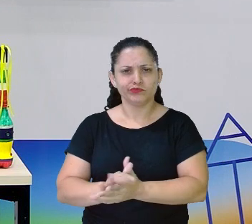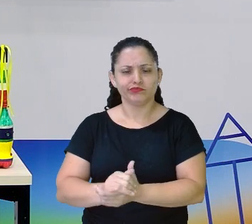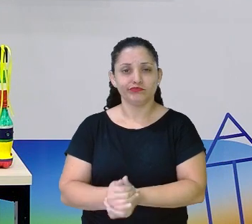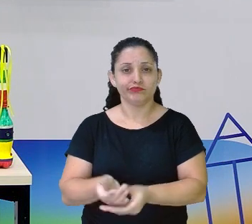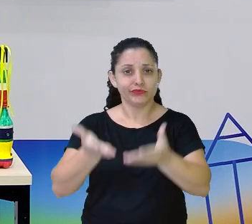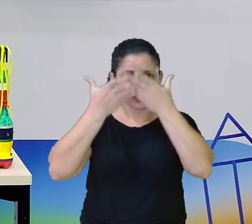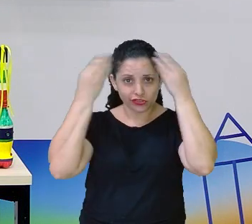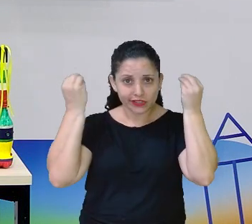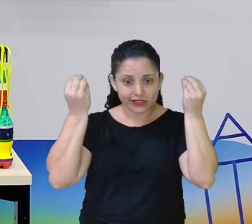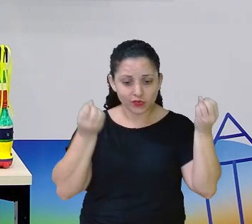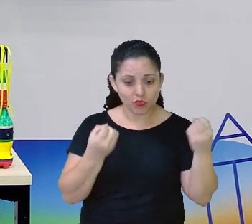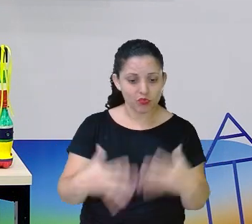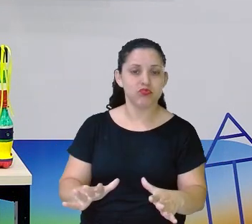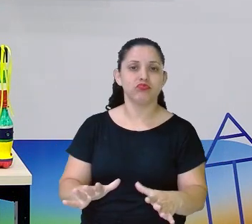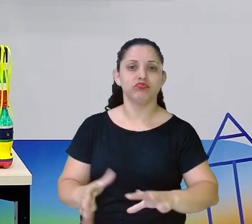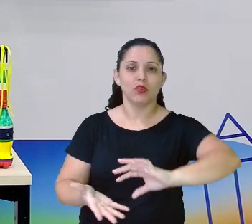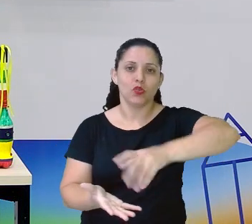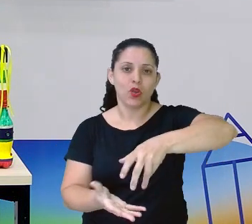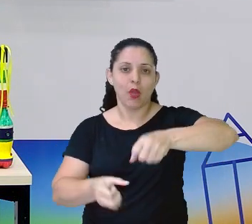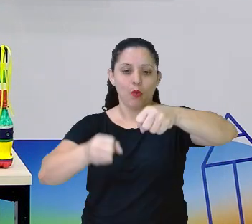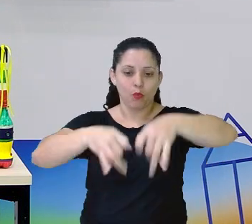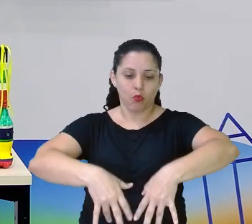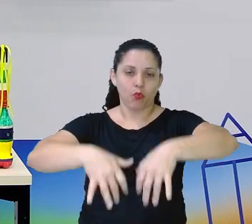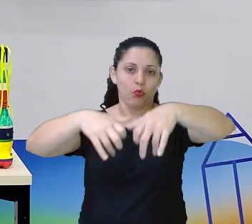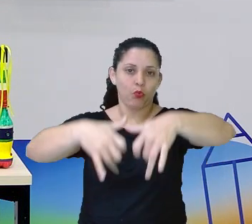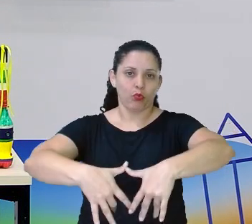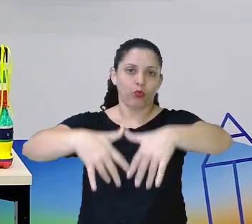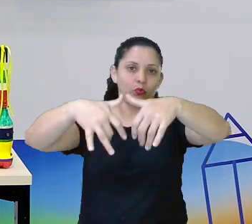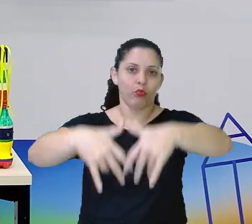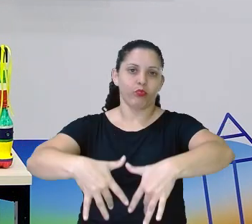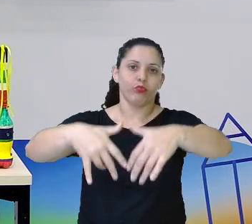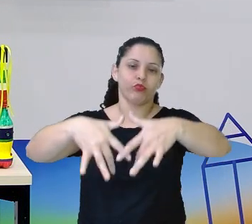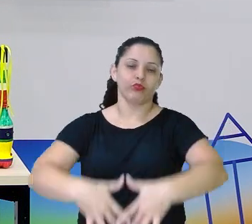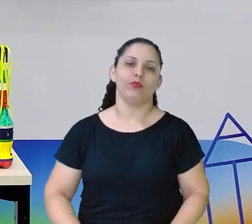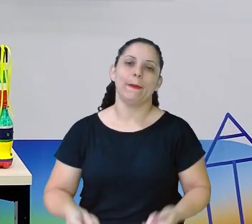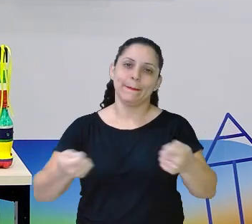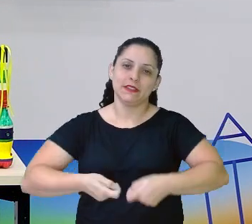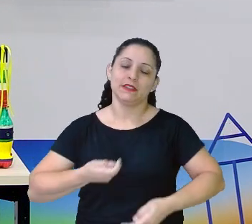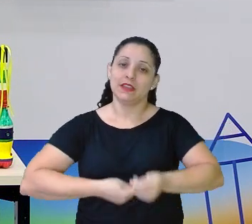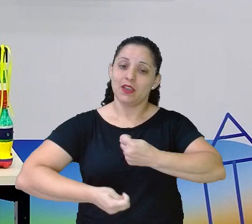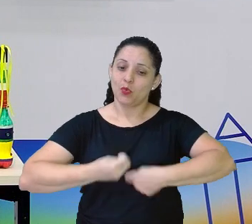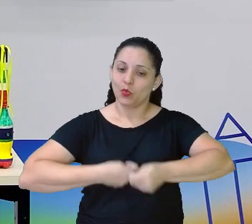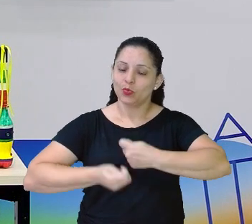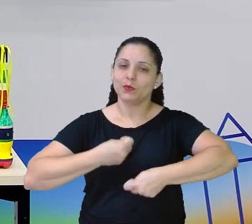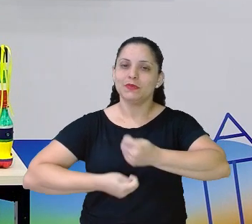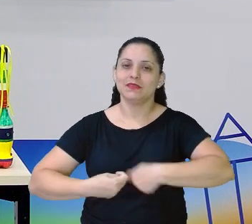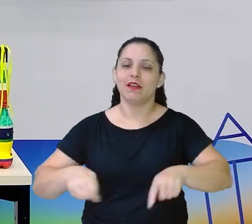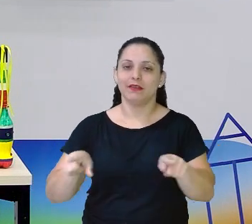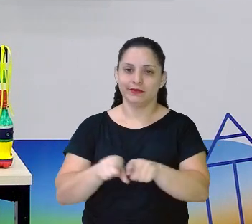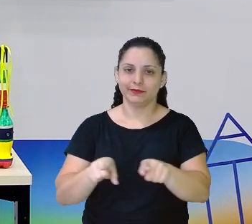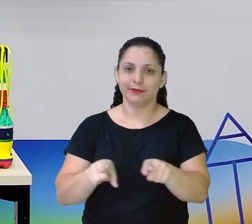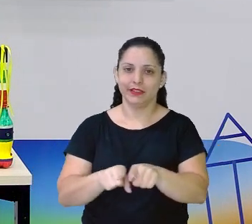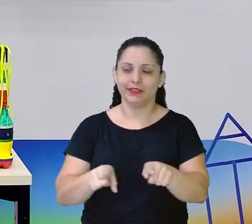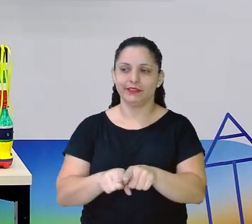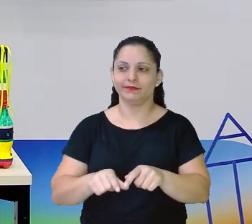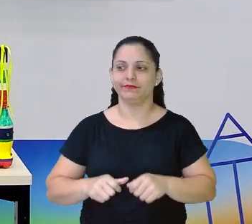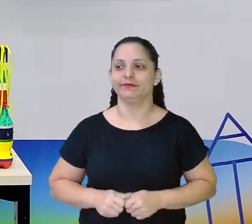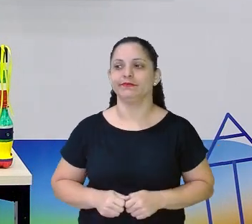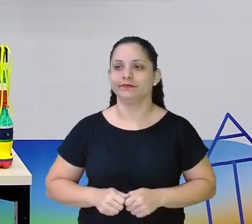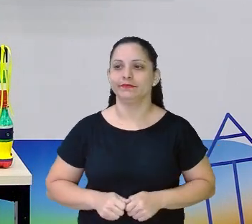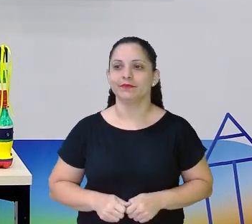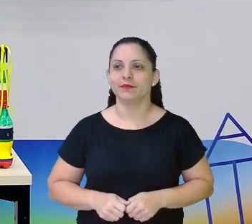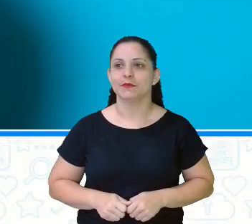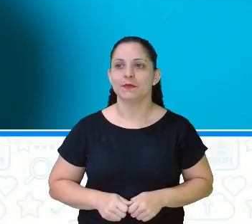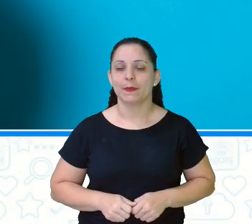lá. E ali a água vai embora. Então a gente precisa economizar água também. O descarte correto,